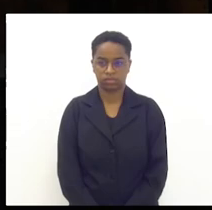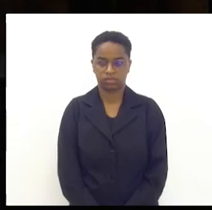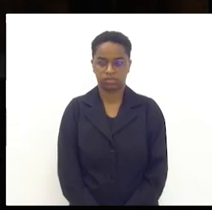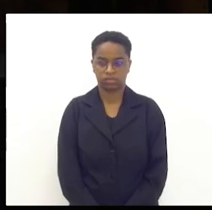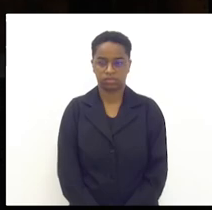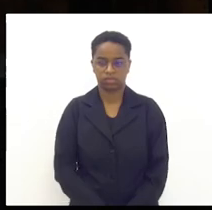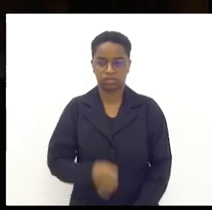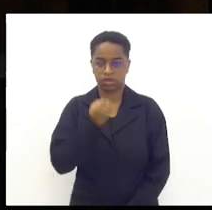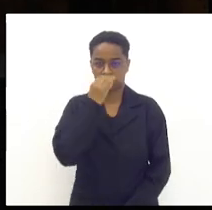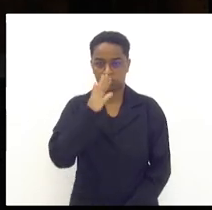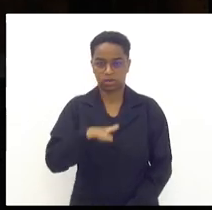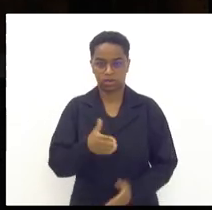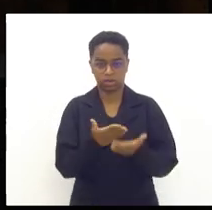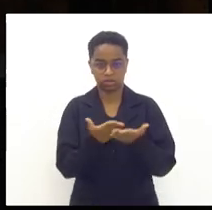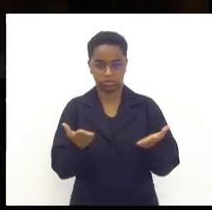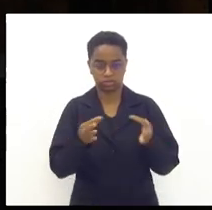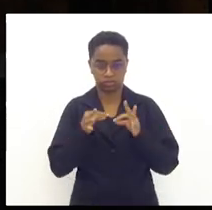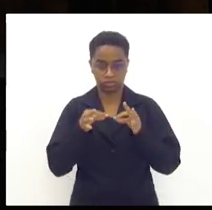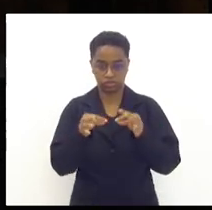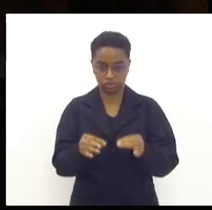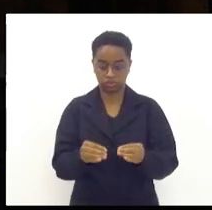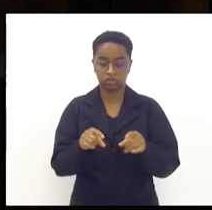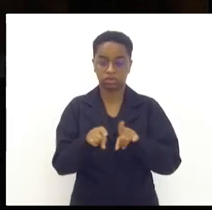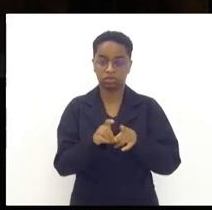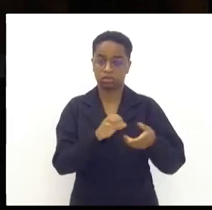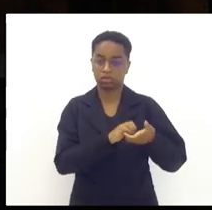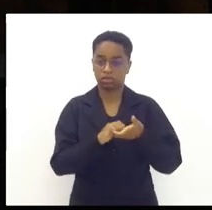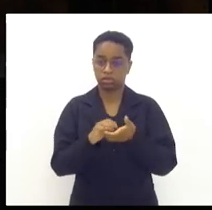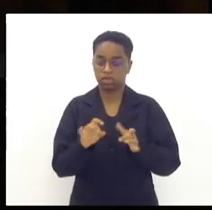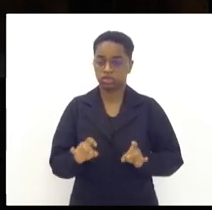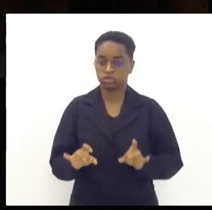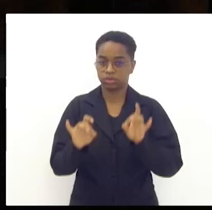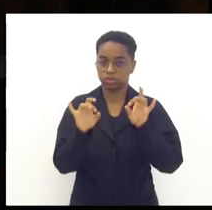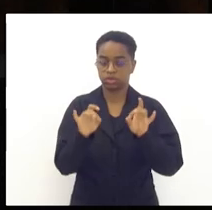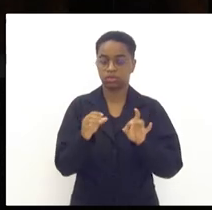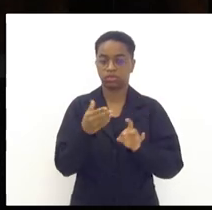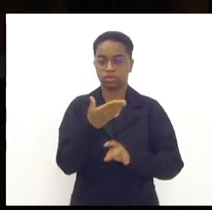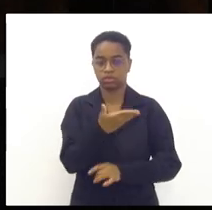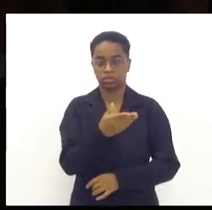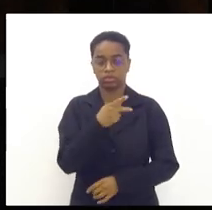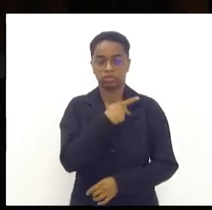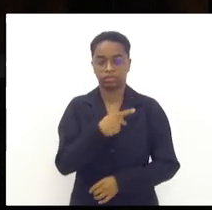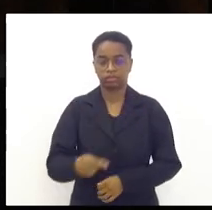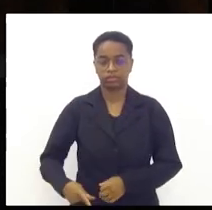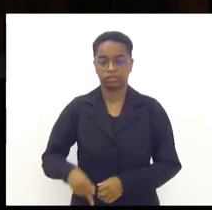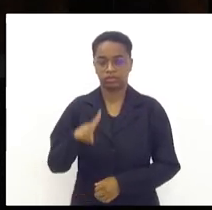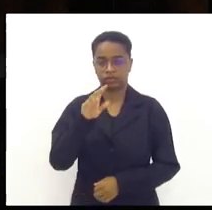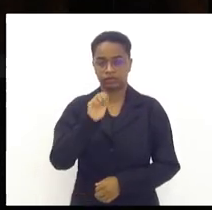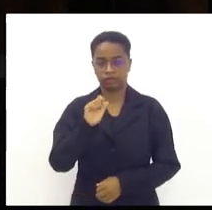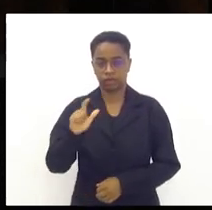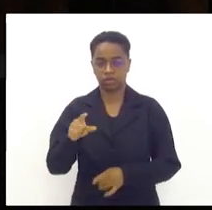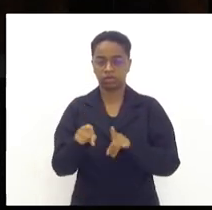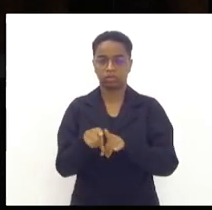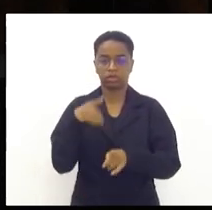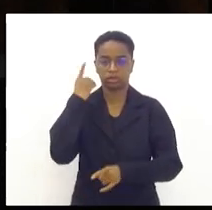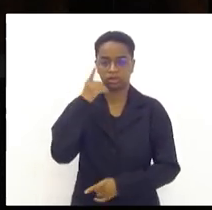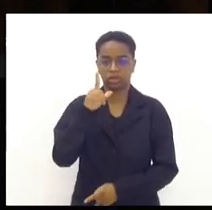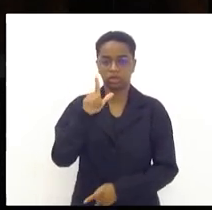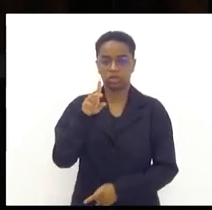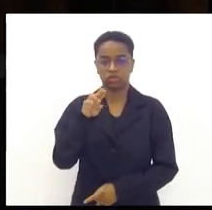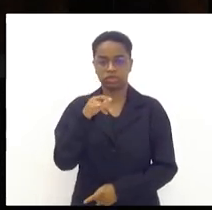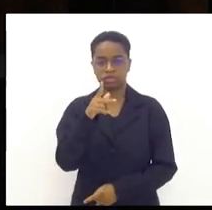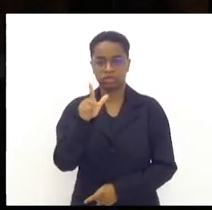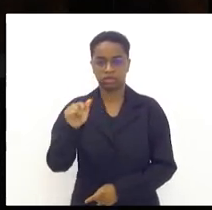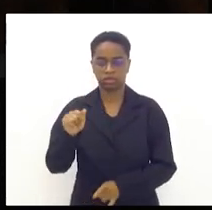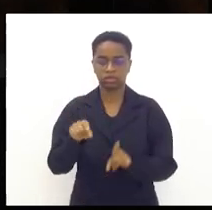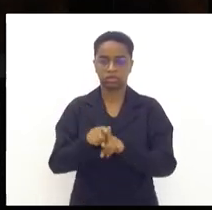Bom, boa tarde a todos e todas. Uma saudação especial ao nosso presidente Valdeciaza, deputada Lucinha, deputado Luiz